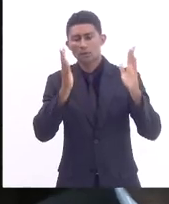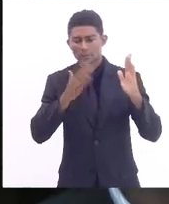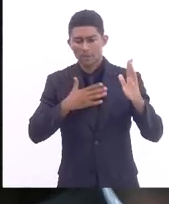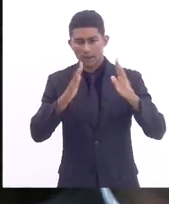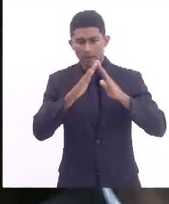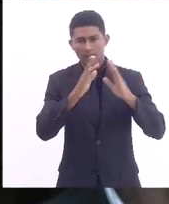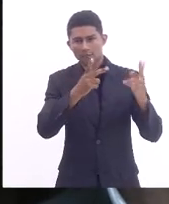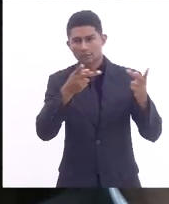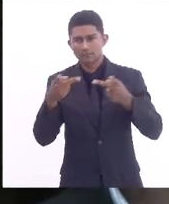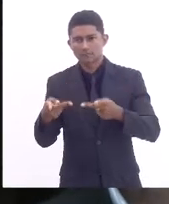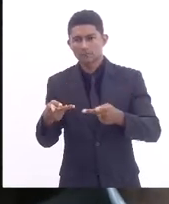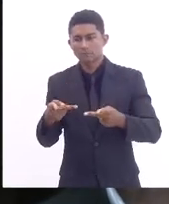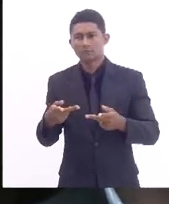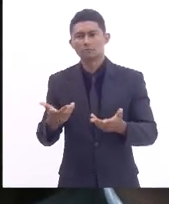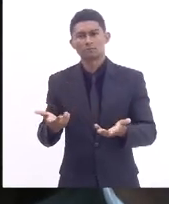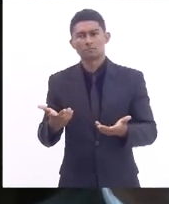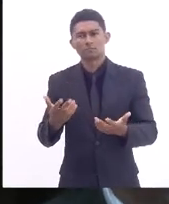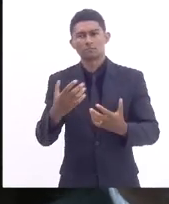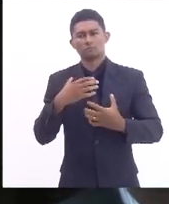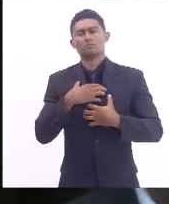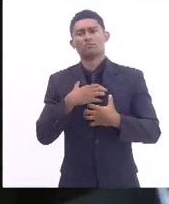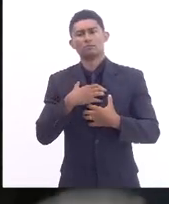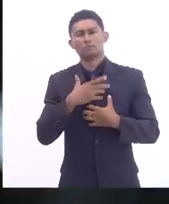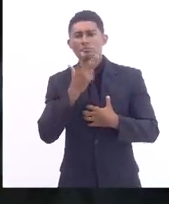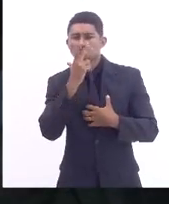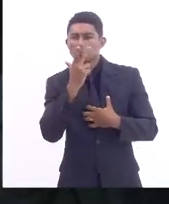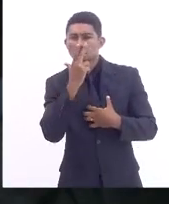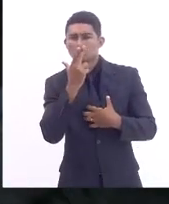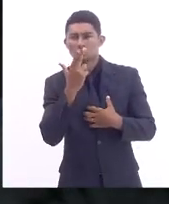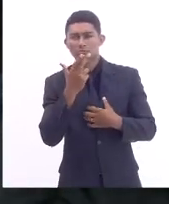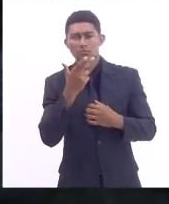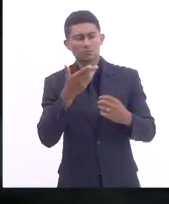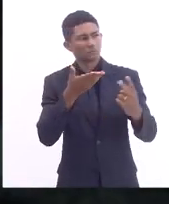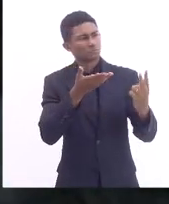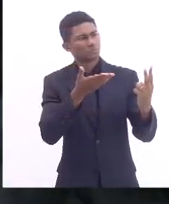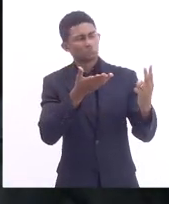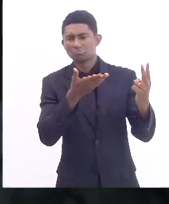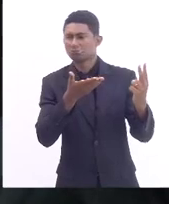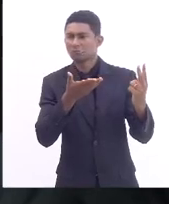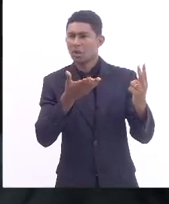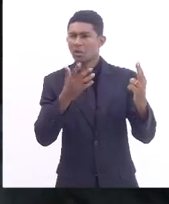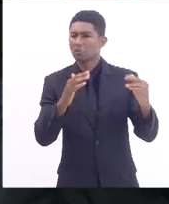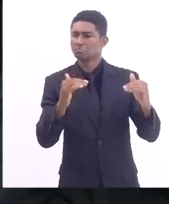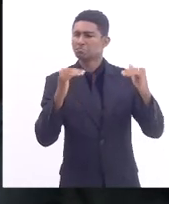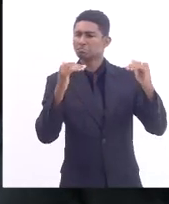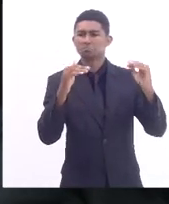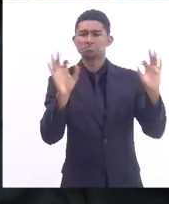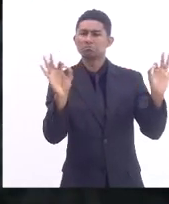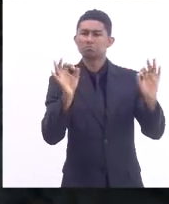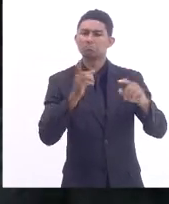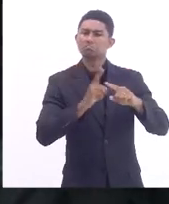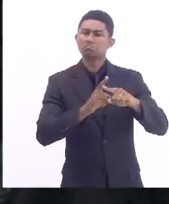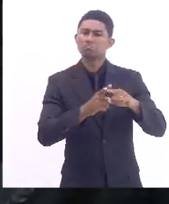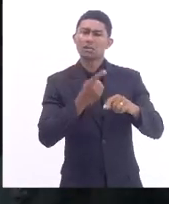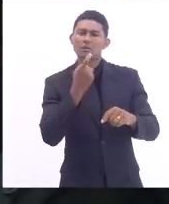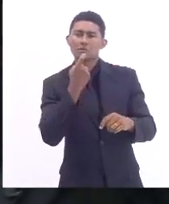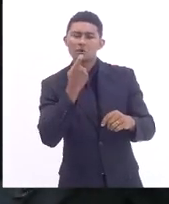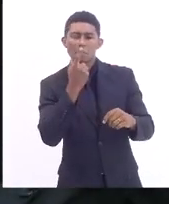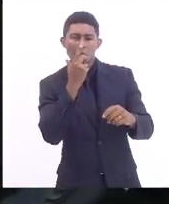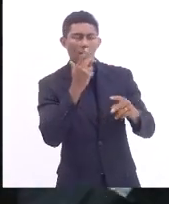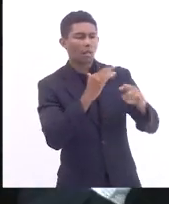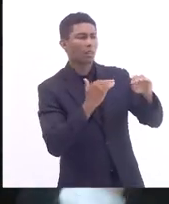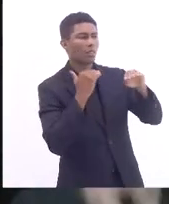e aí você normalmente você passa não enxergar os mais como ídolo por que você a semana se